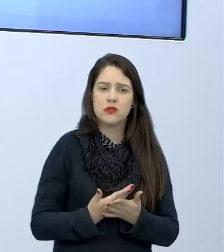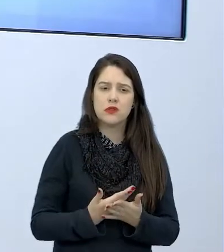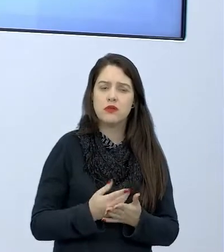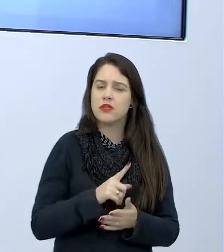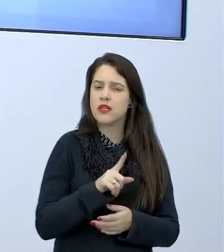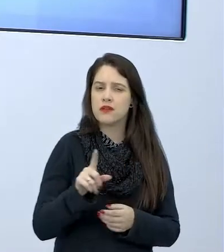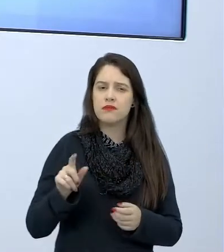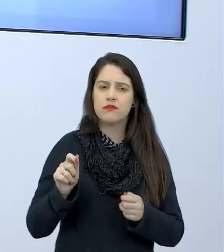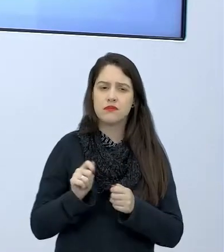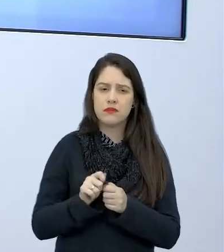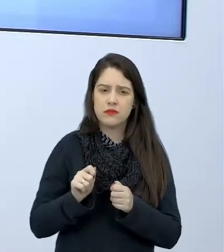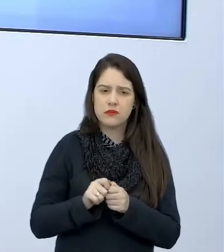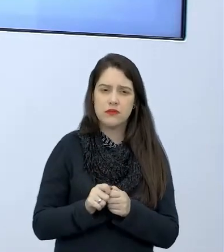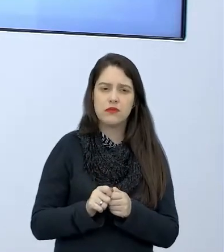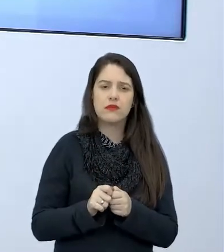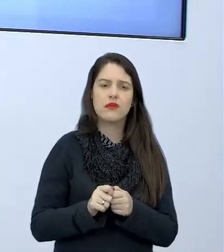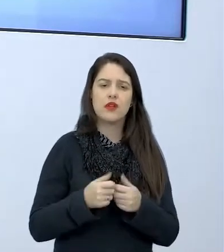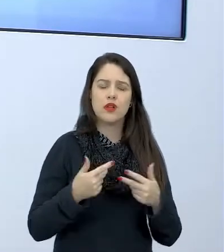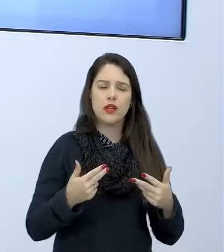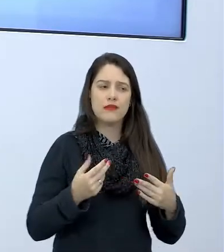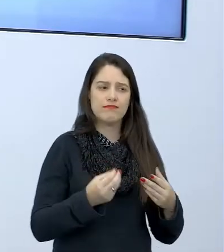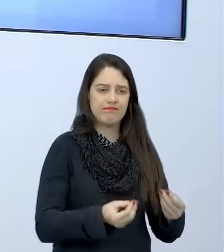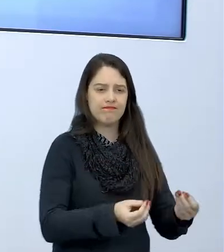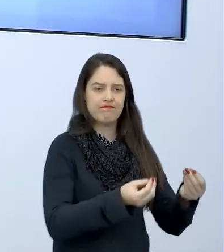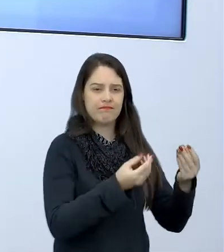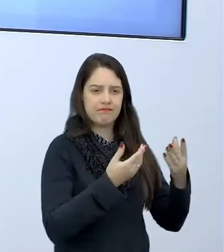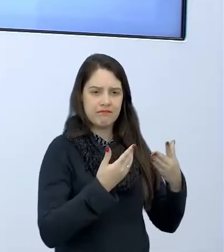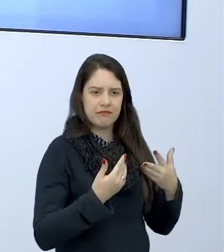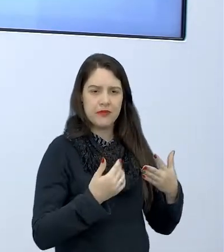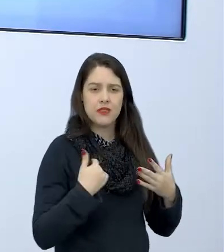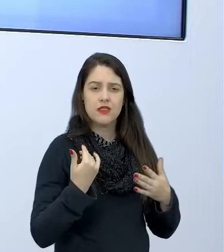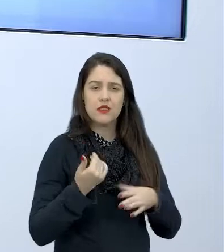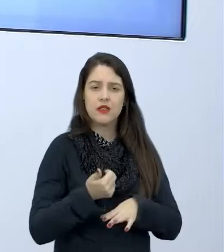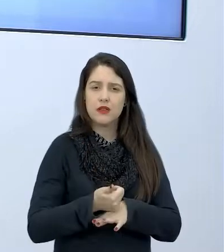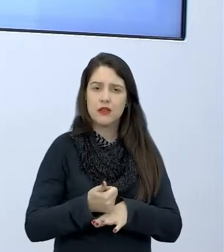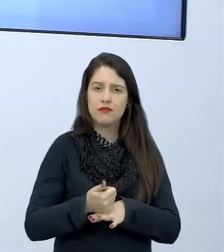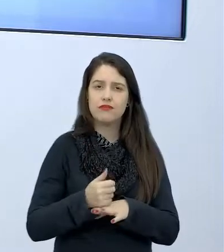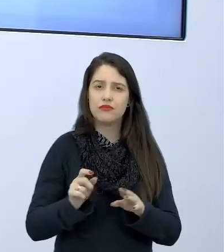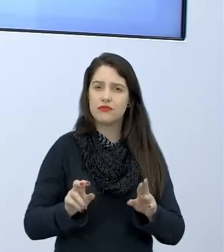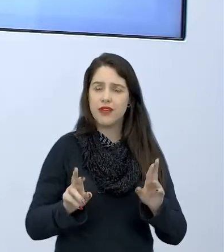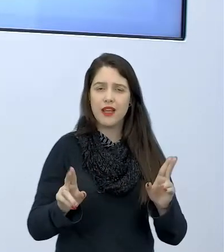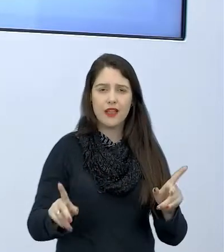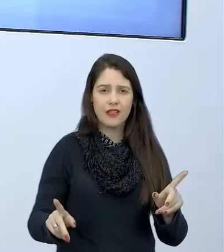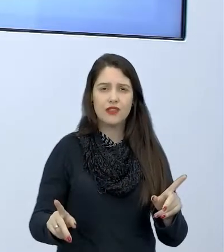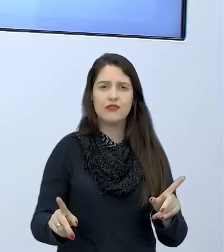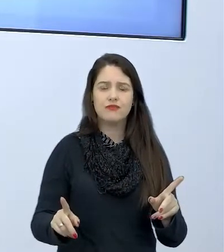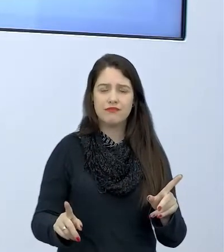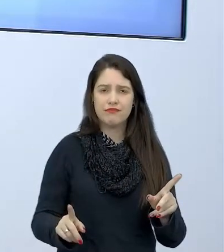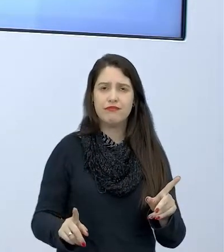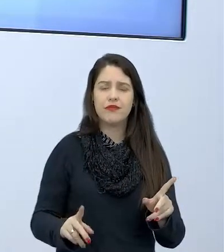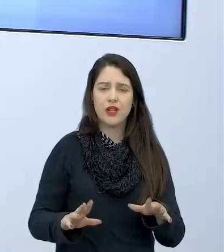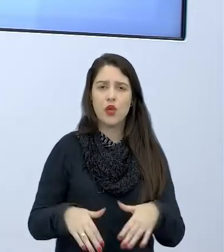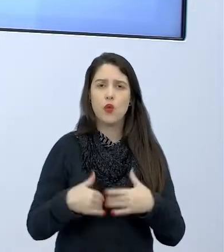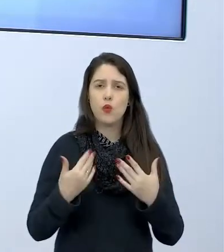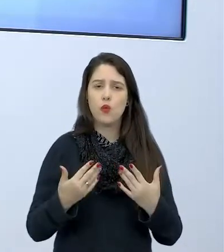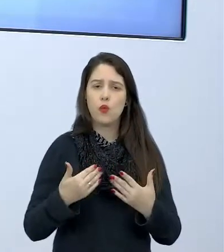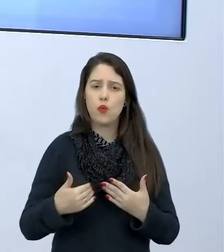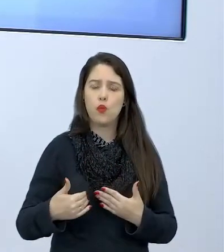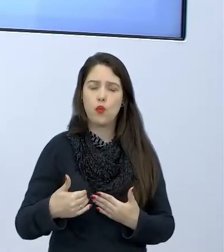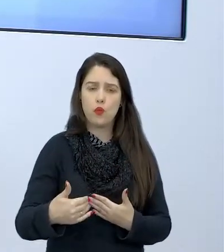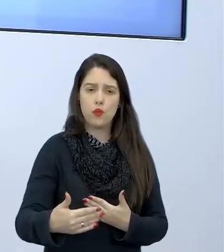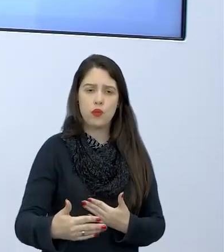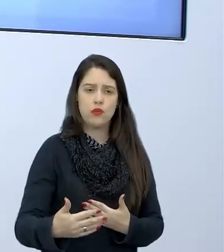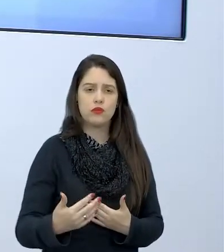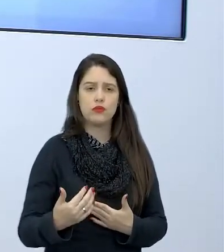fizeram essa entrevista com esses refugiados, eles tinham profissões completamente diferentes, né? Então, quando eles estavam, por exemplo,